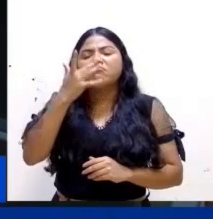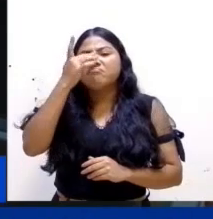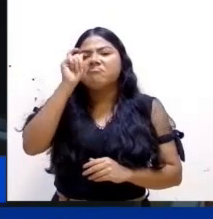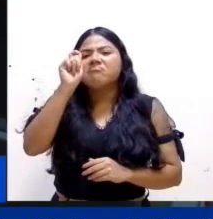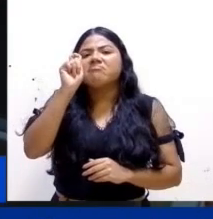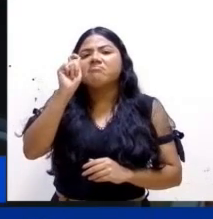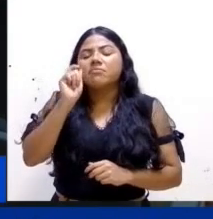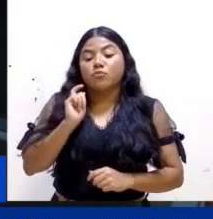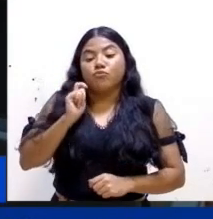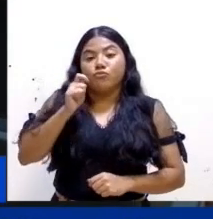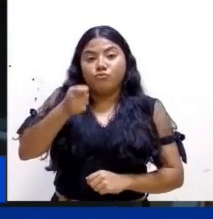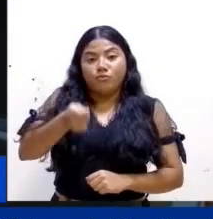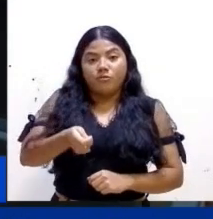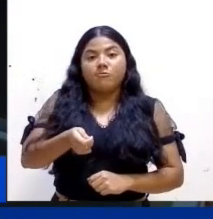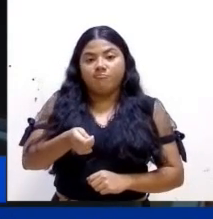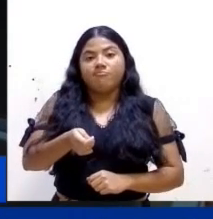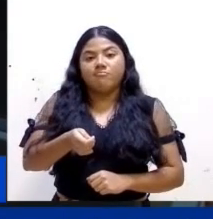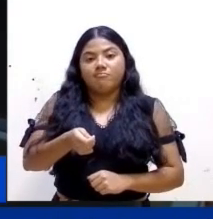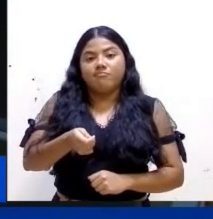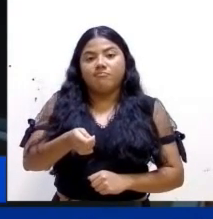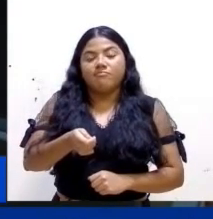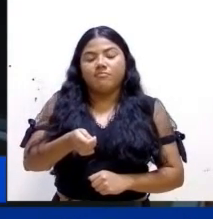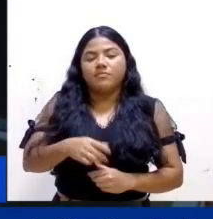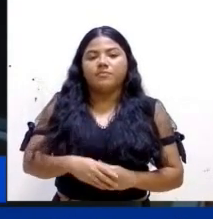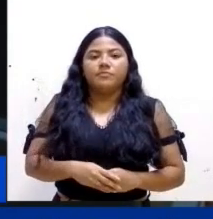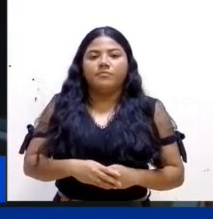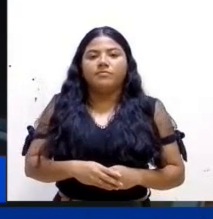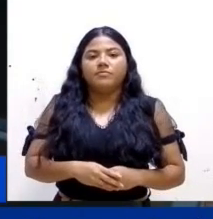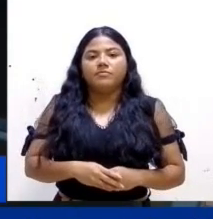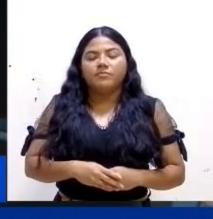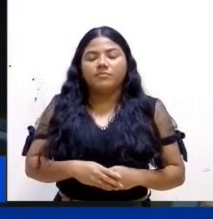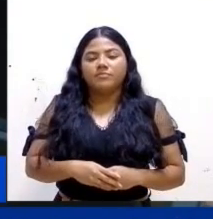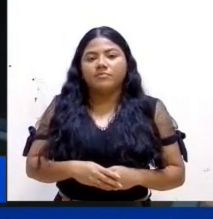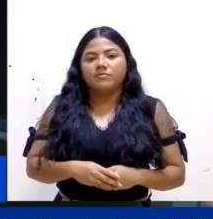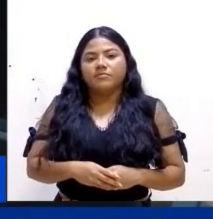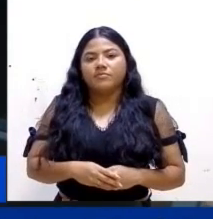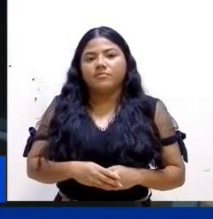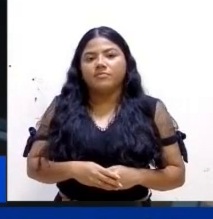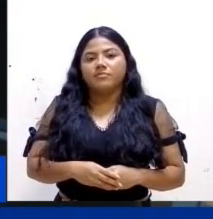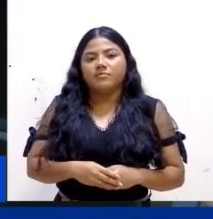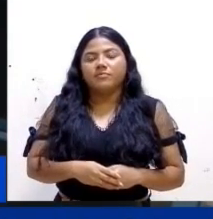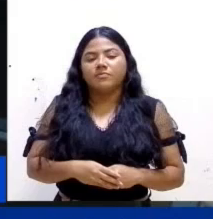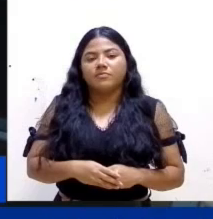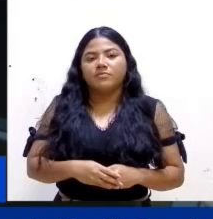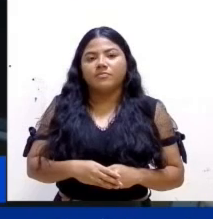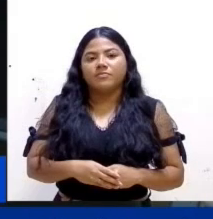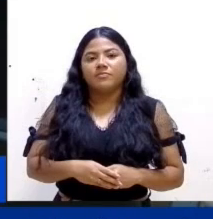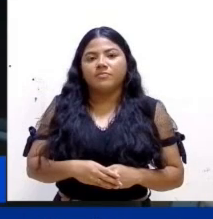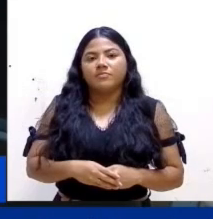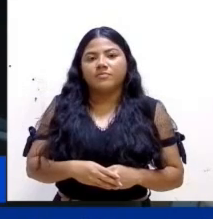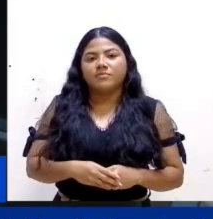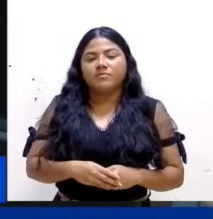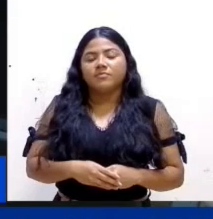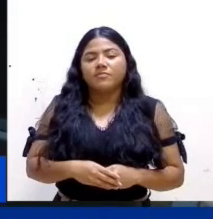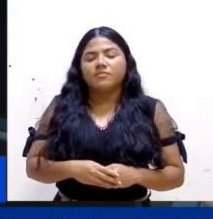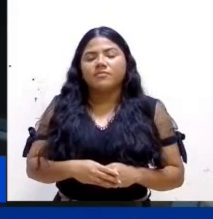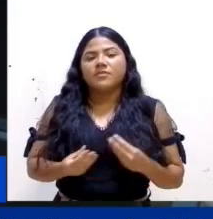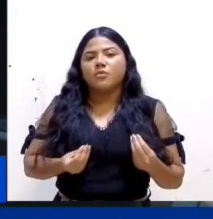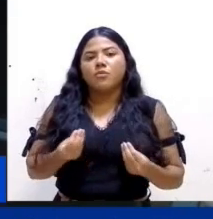Mas é só uma das partes do casal que paga a pensão ou é os dois que